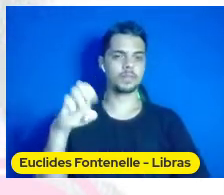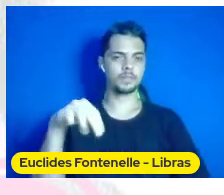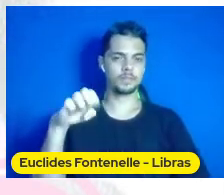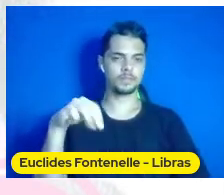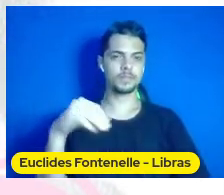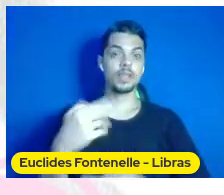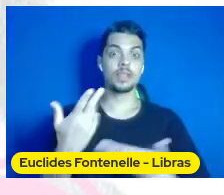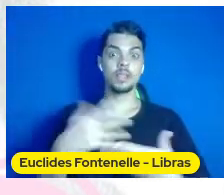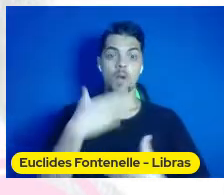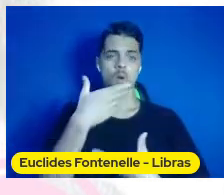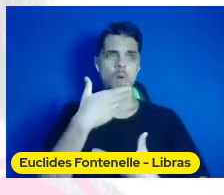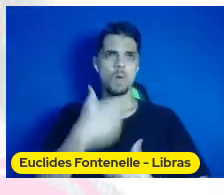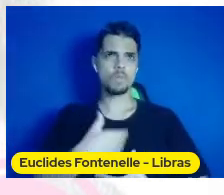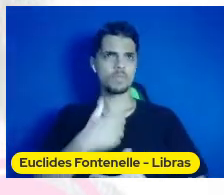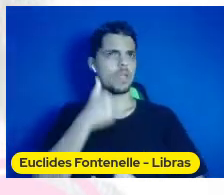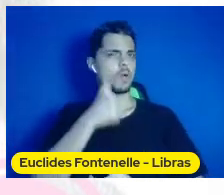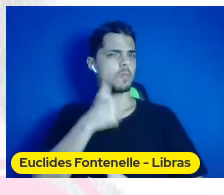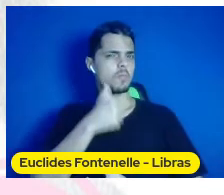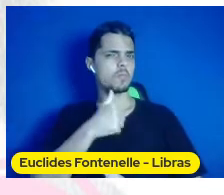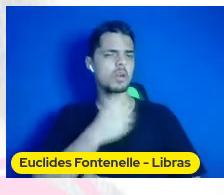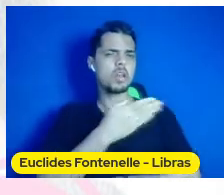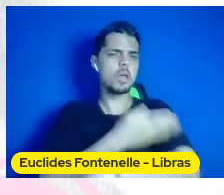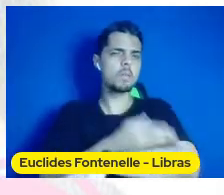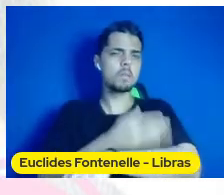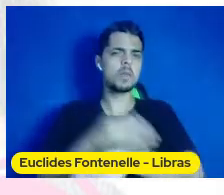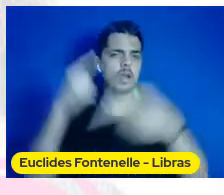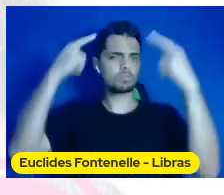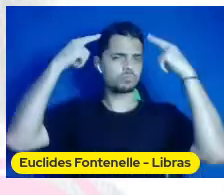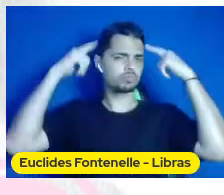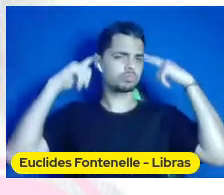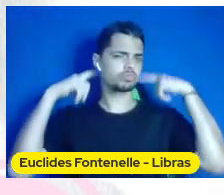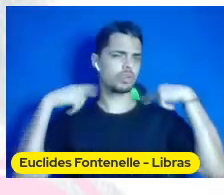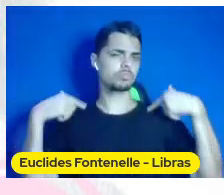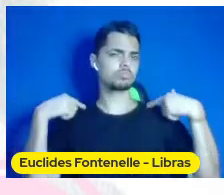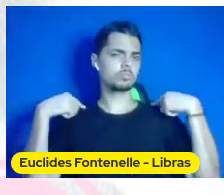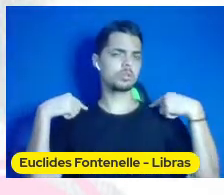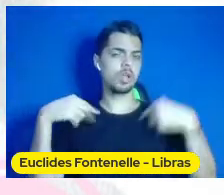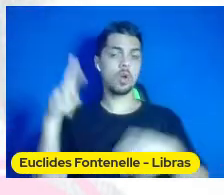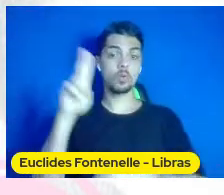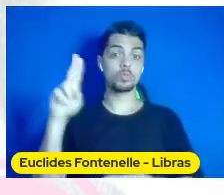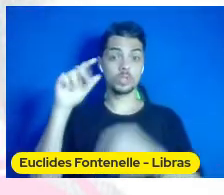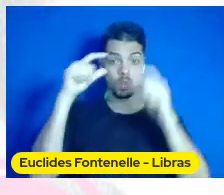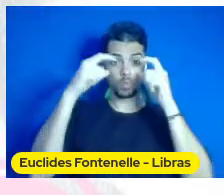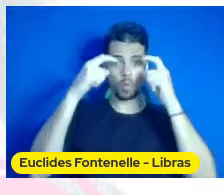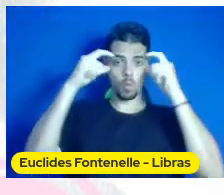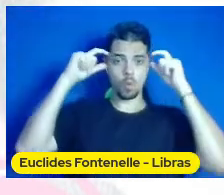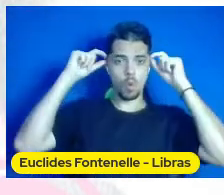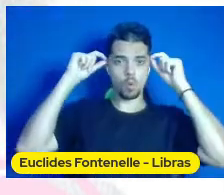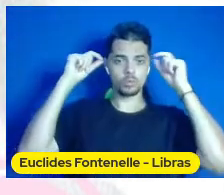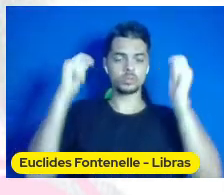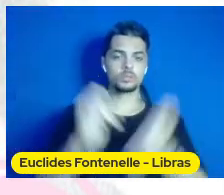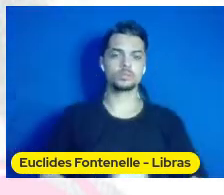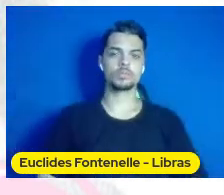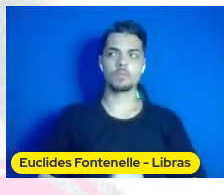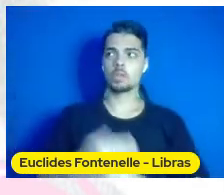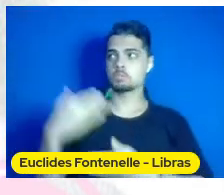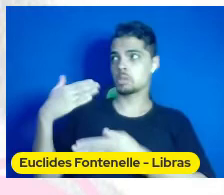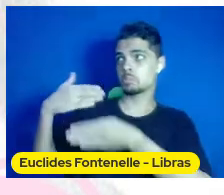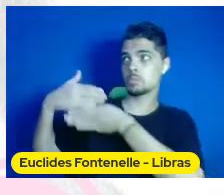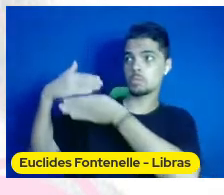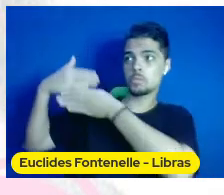mulher branca, cabelos nos ombros, estou usando óculos, estou ao fundo,